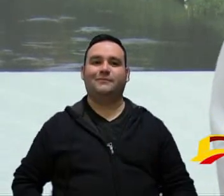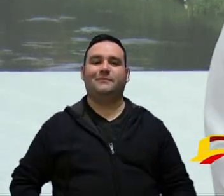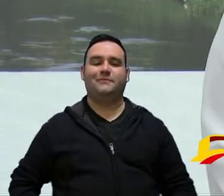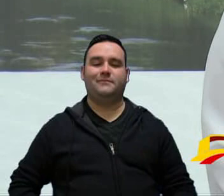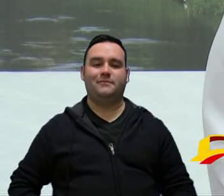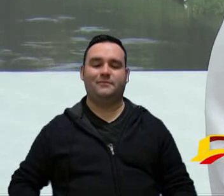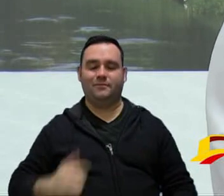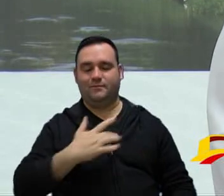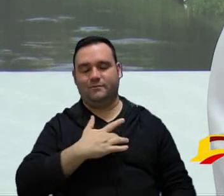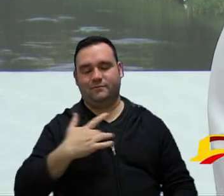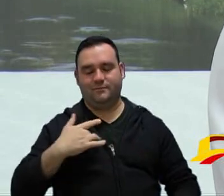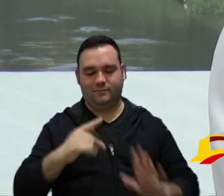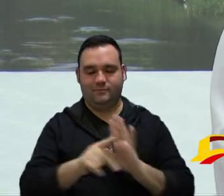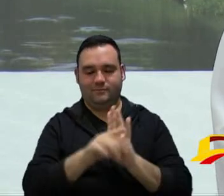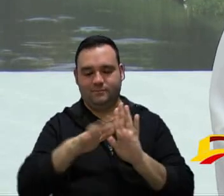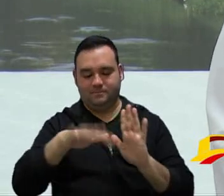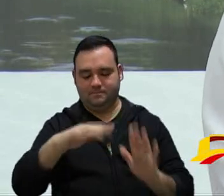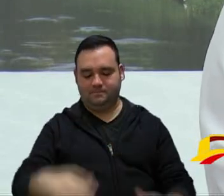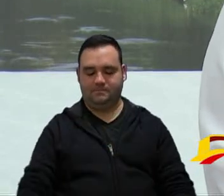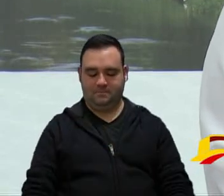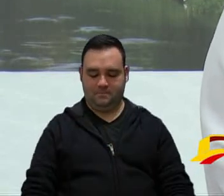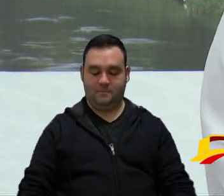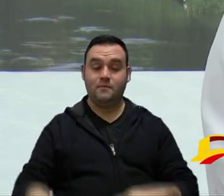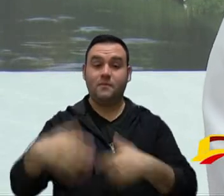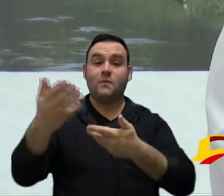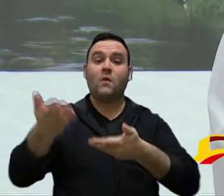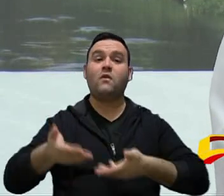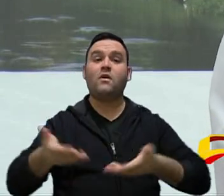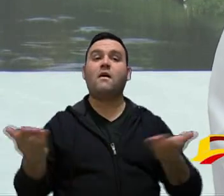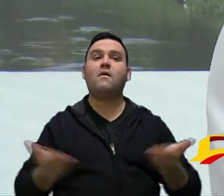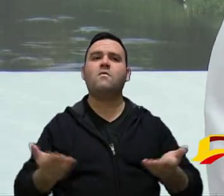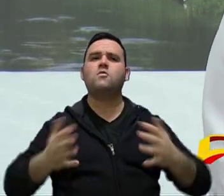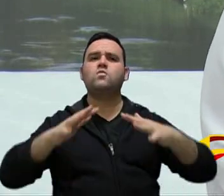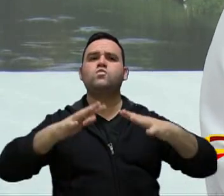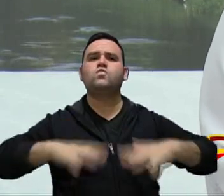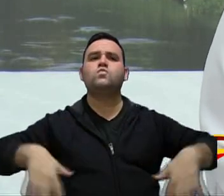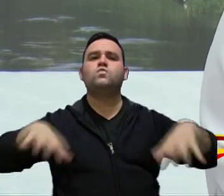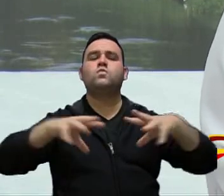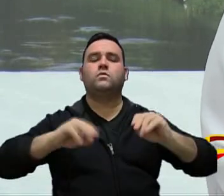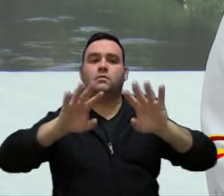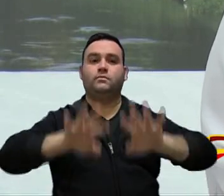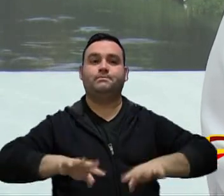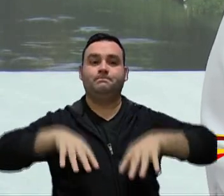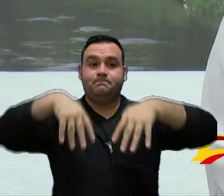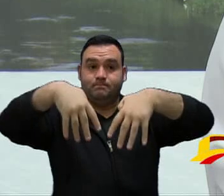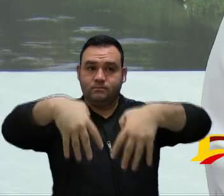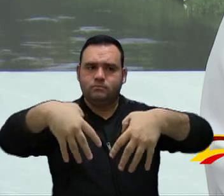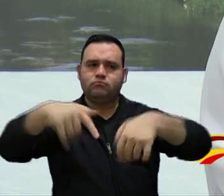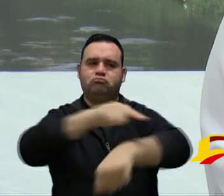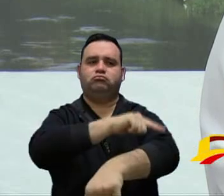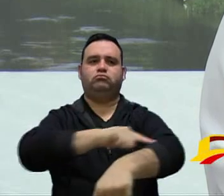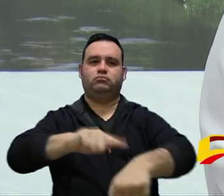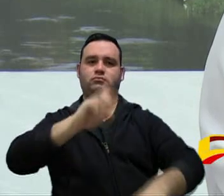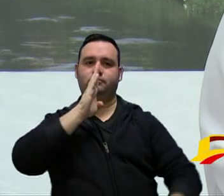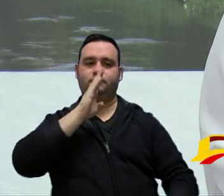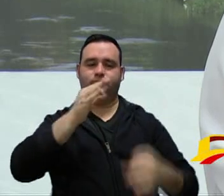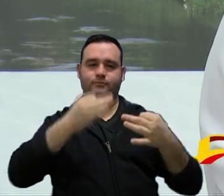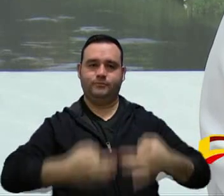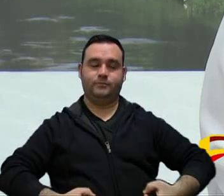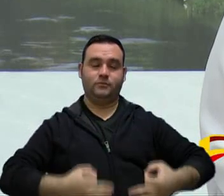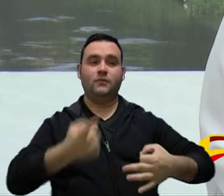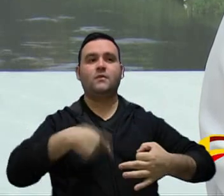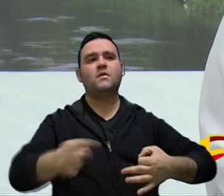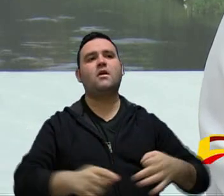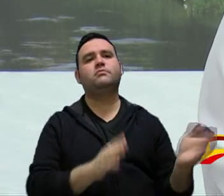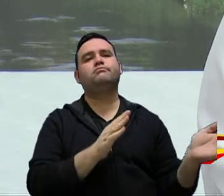as mulheres e convidamos a todos para que em pé em posição de respeito